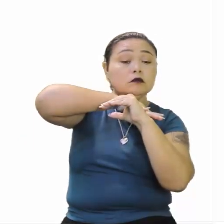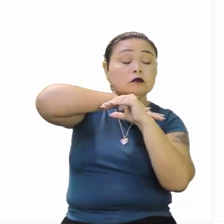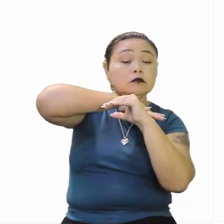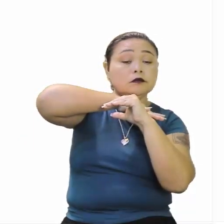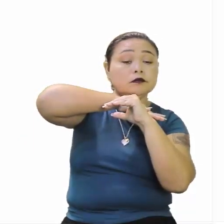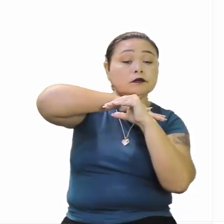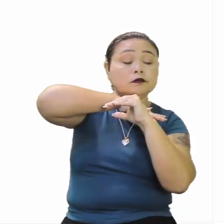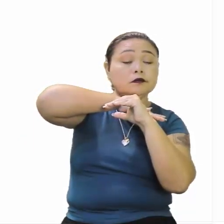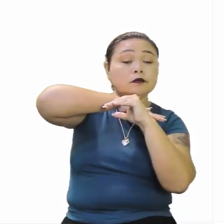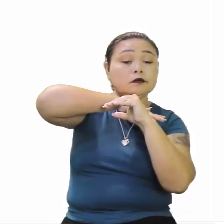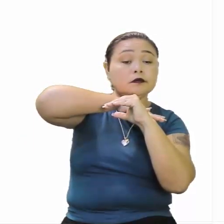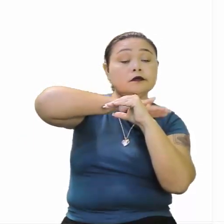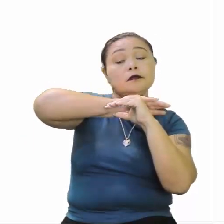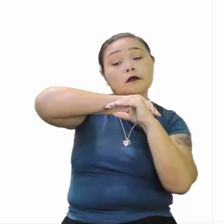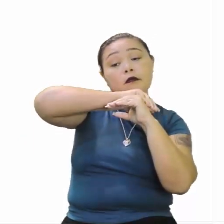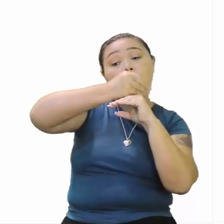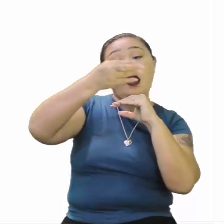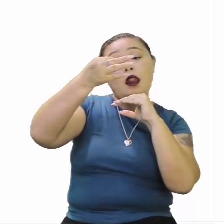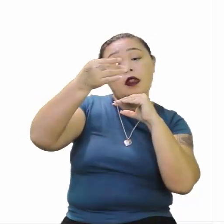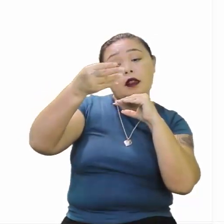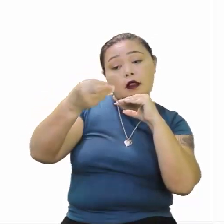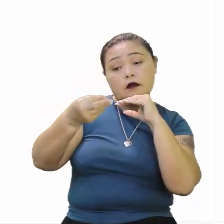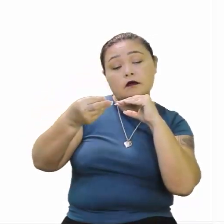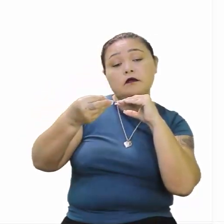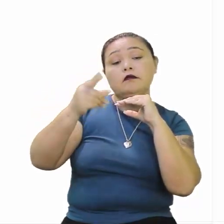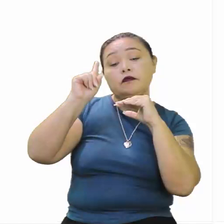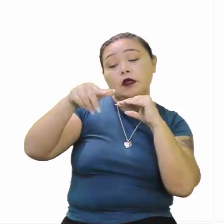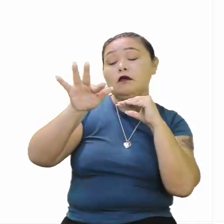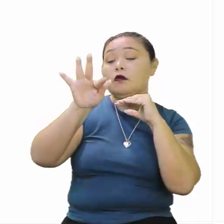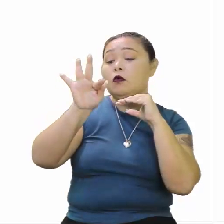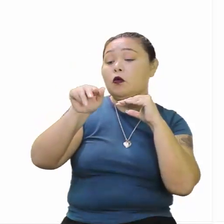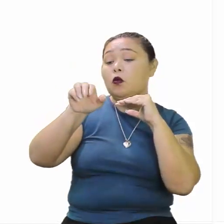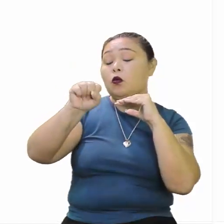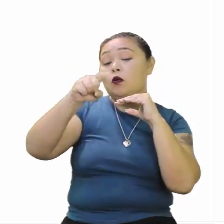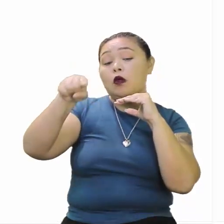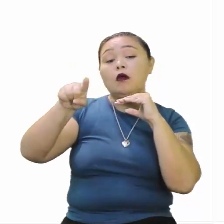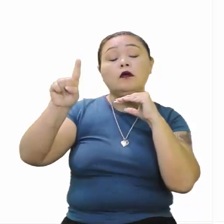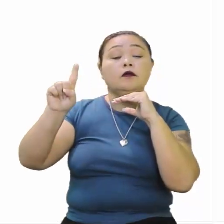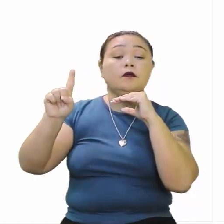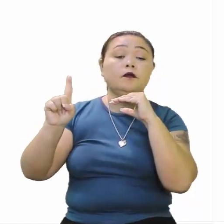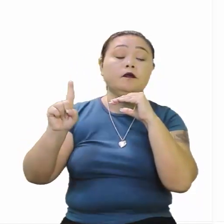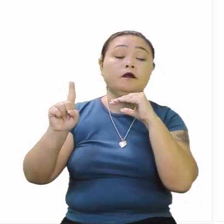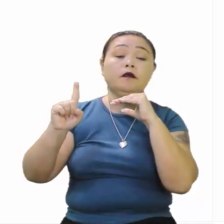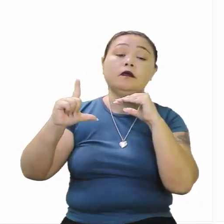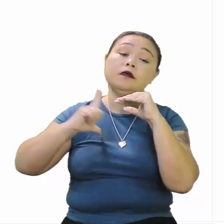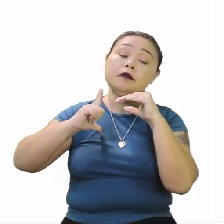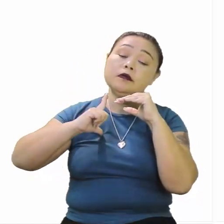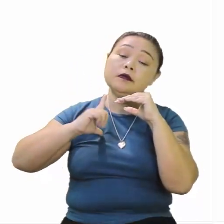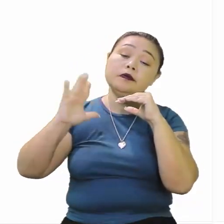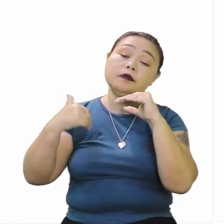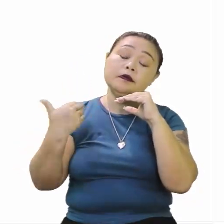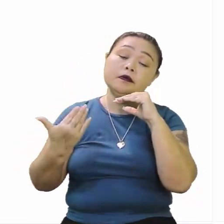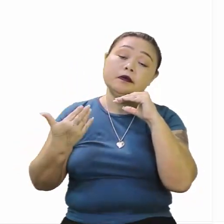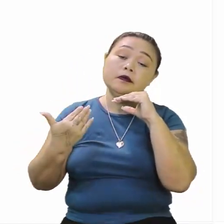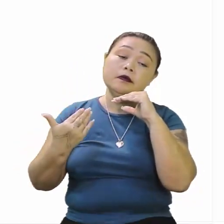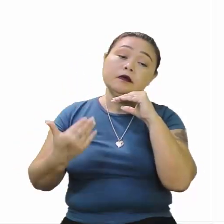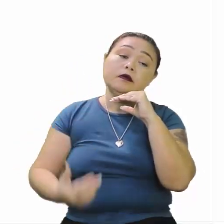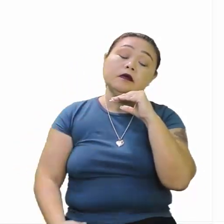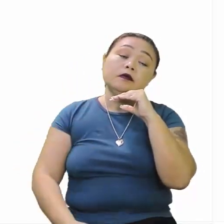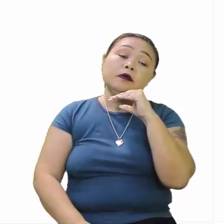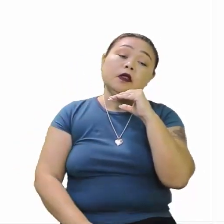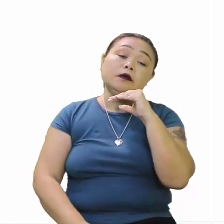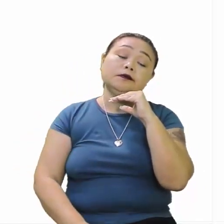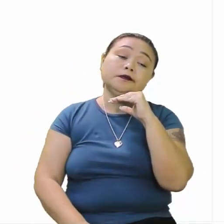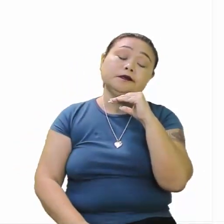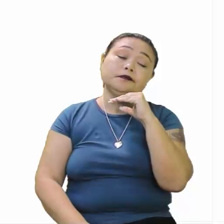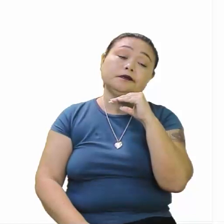enquanto tiver sólido para líquido, nós estamos tendo a fusão. Mas é o seguinte, nós estamos tendo aí sólido. Quando o